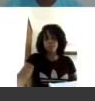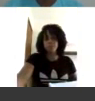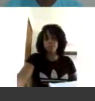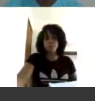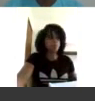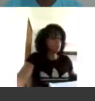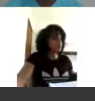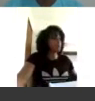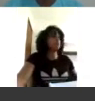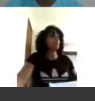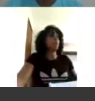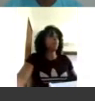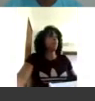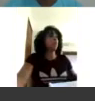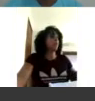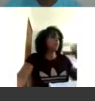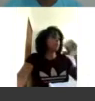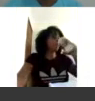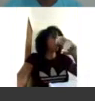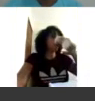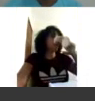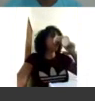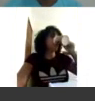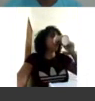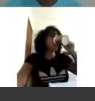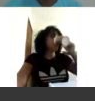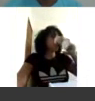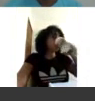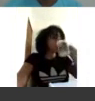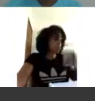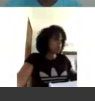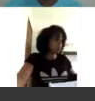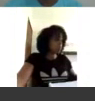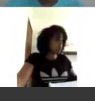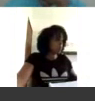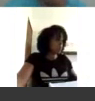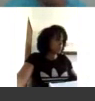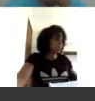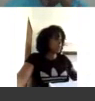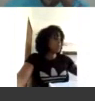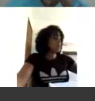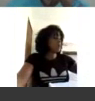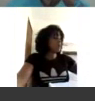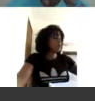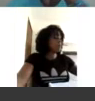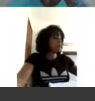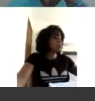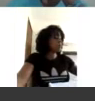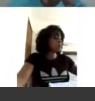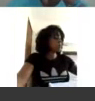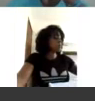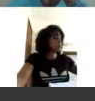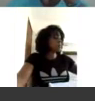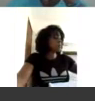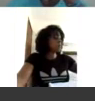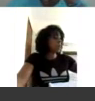Com isso, né, tivemos que trazer novas estratégias metodológicas para, de fato, estar inserido, né, nesse projeto.